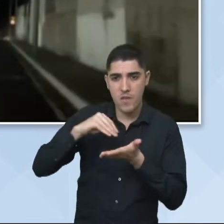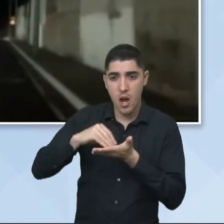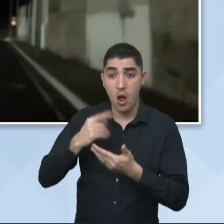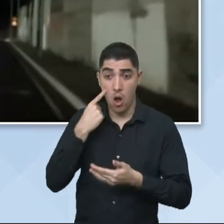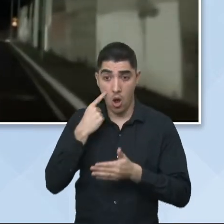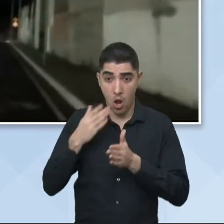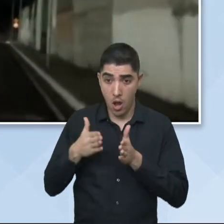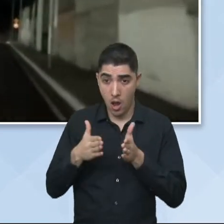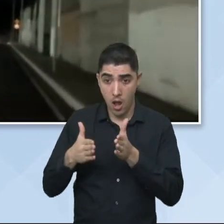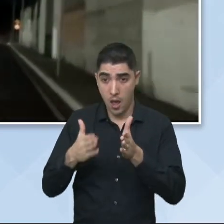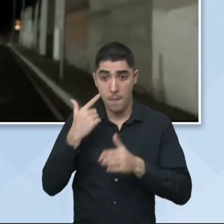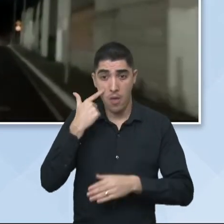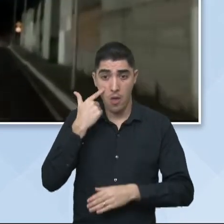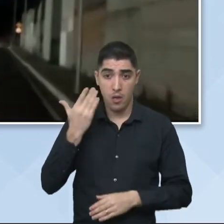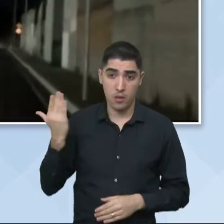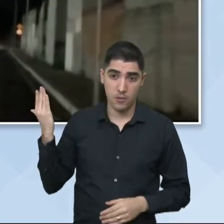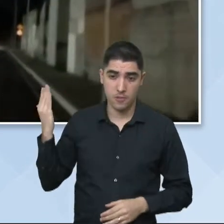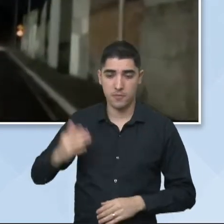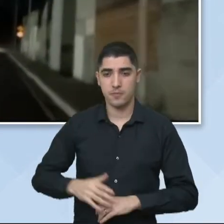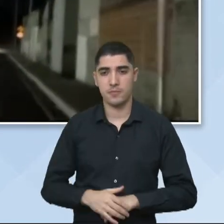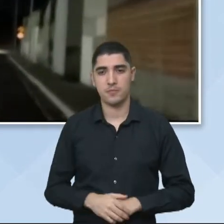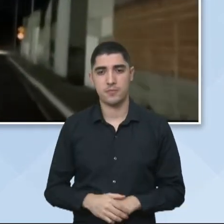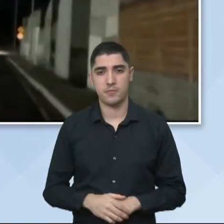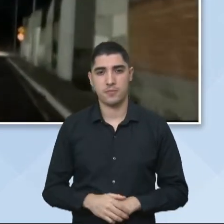trecho que está sem iluminação, Zé.